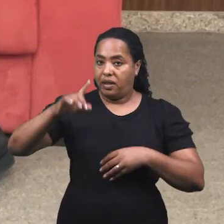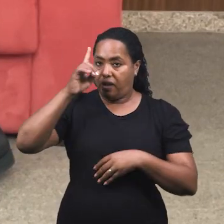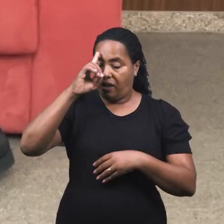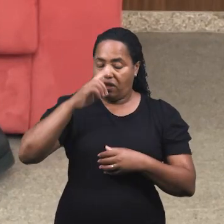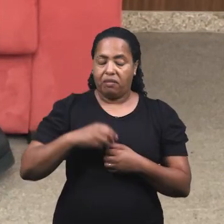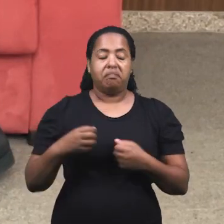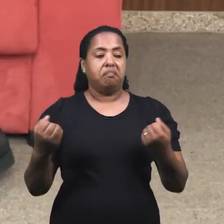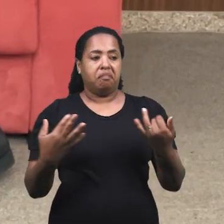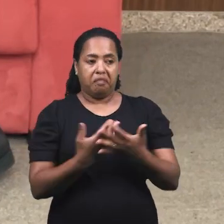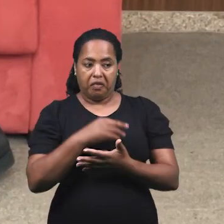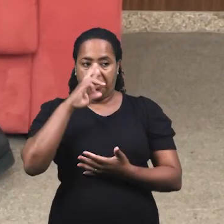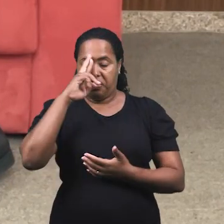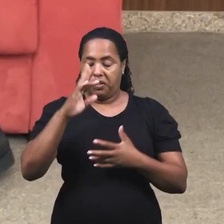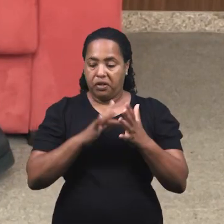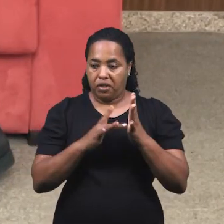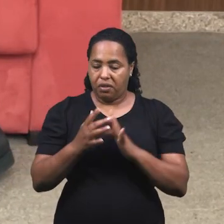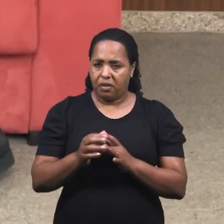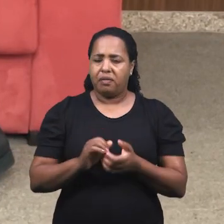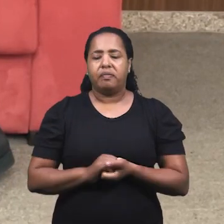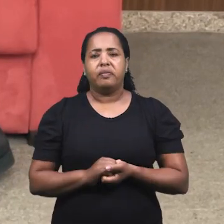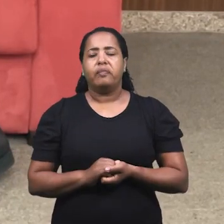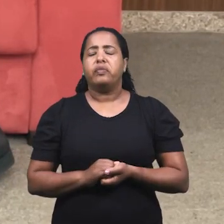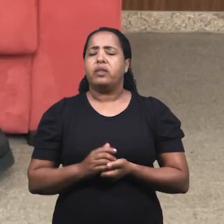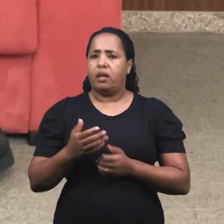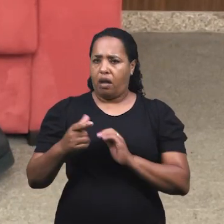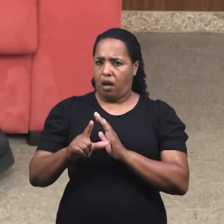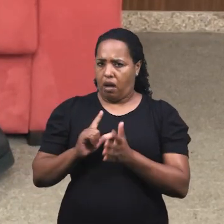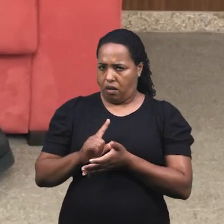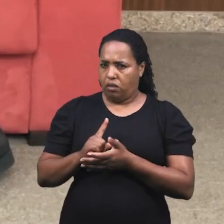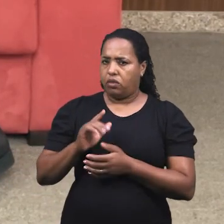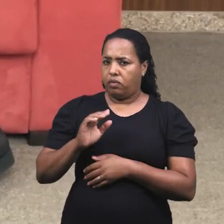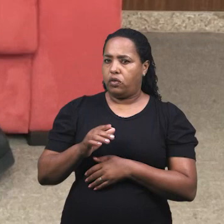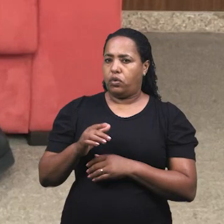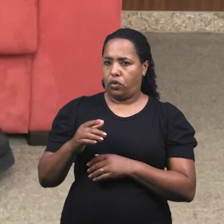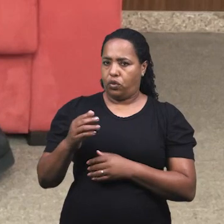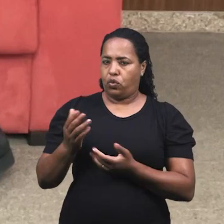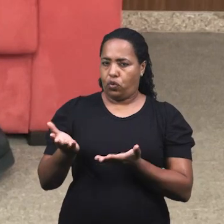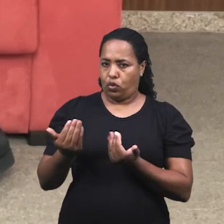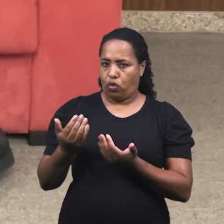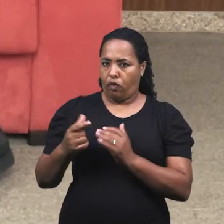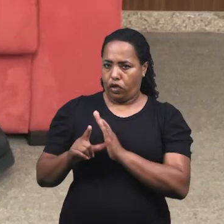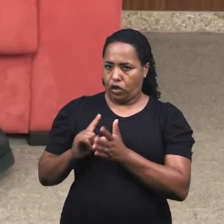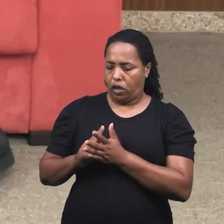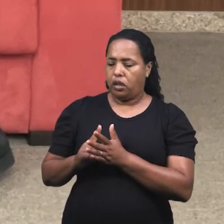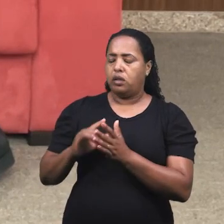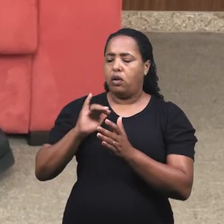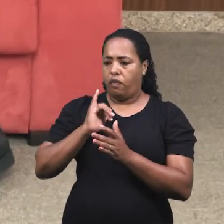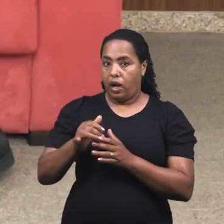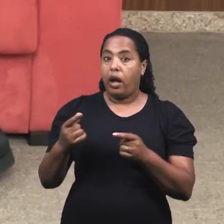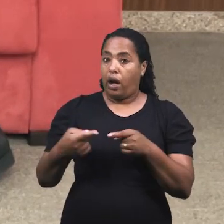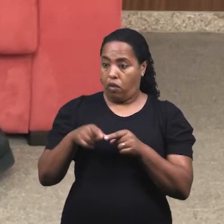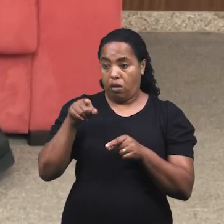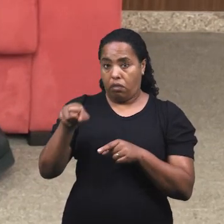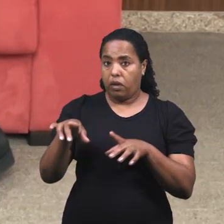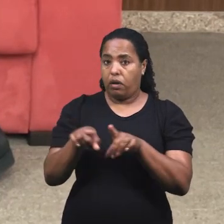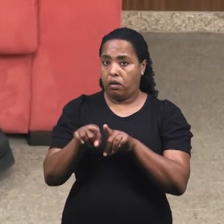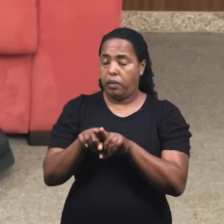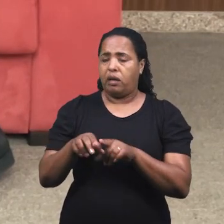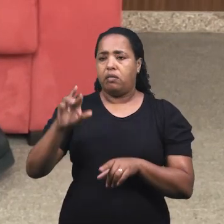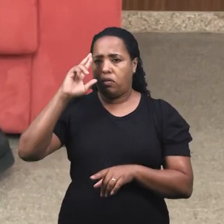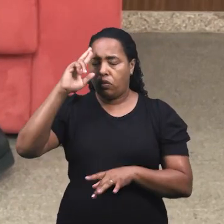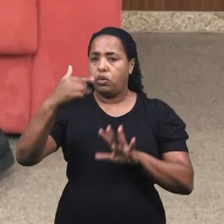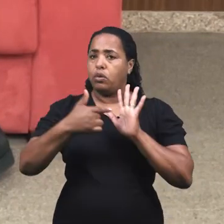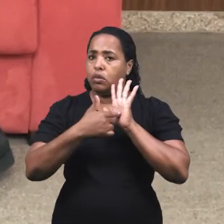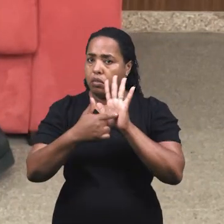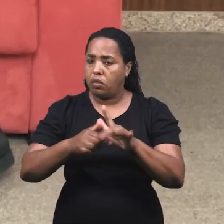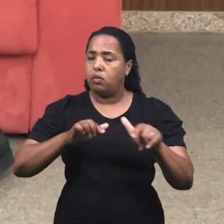ele tem proporcionado através disso. Glória a Jesus. Muito bom. E, meus irmãos, eu comentei com o Jefferson, vou comentar com ele agora.